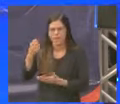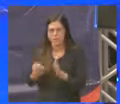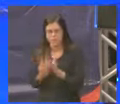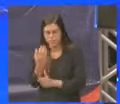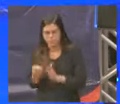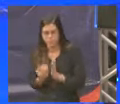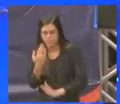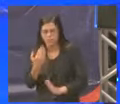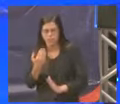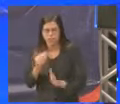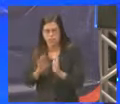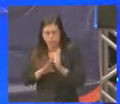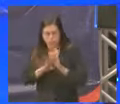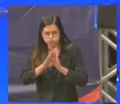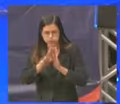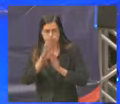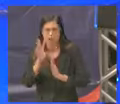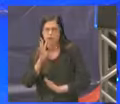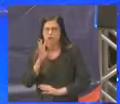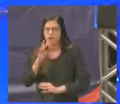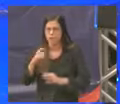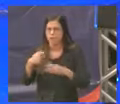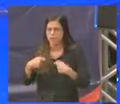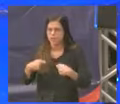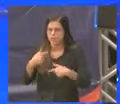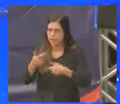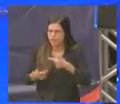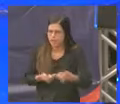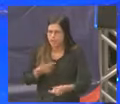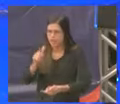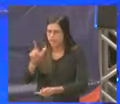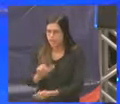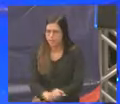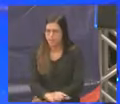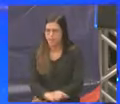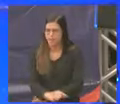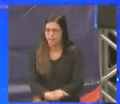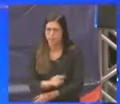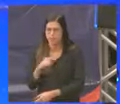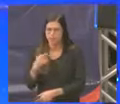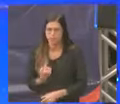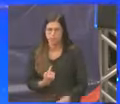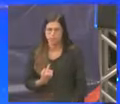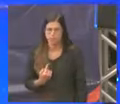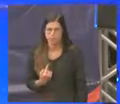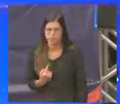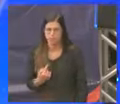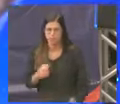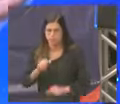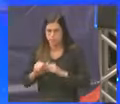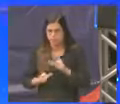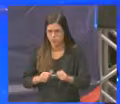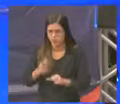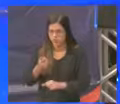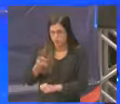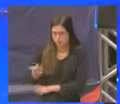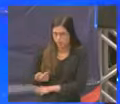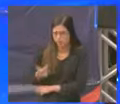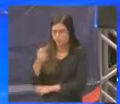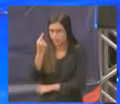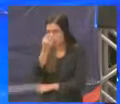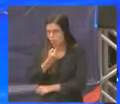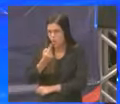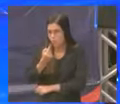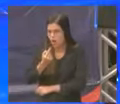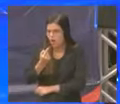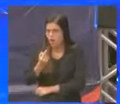está aumentando. Legal. Então, nós vamos precisar trabalhar menos. Nós mudamos o plano de 12 horas por dia para 8 horas por